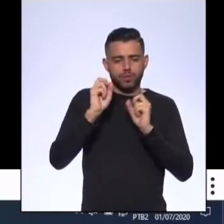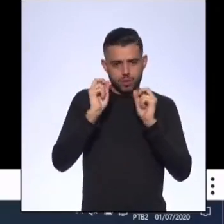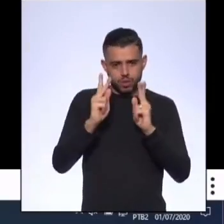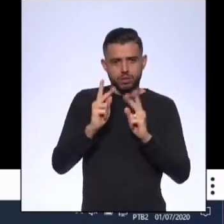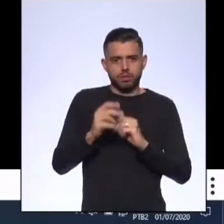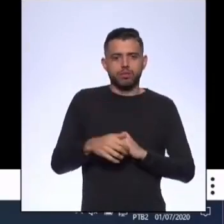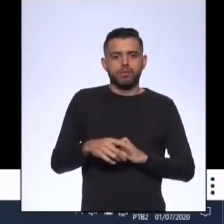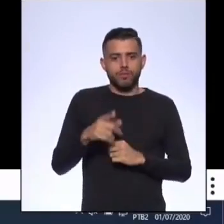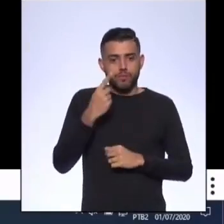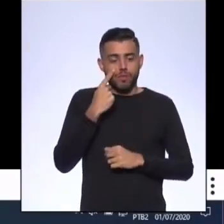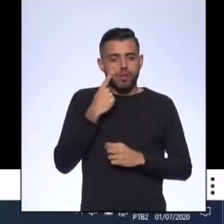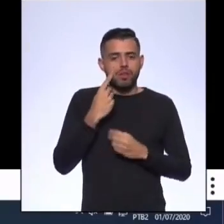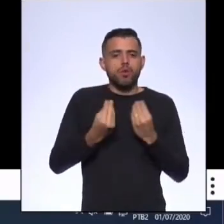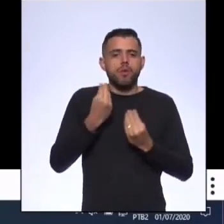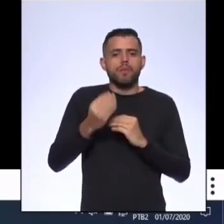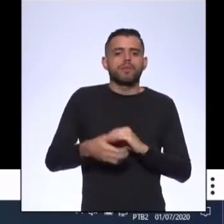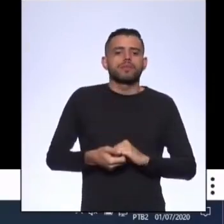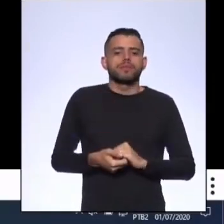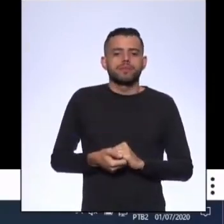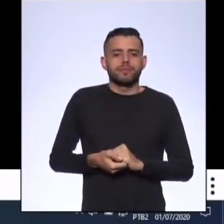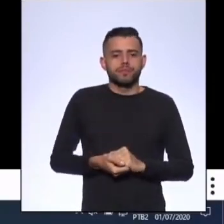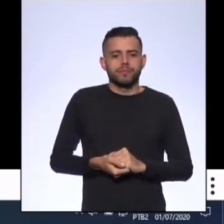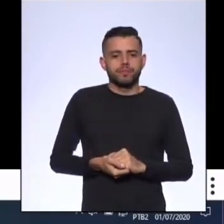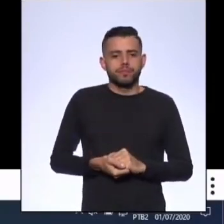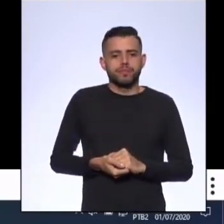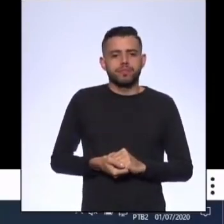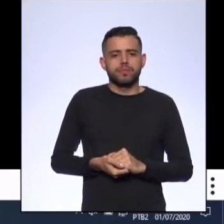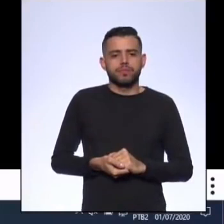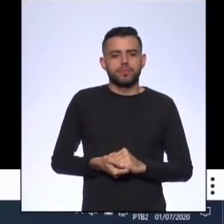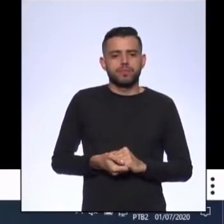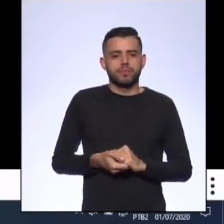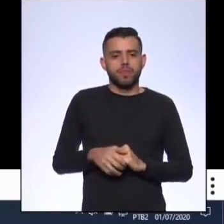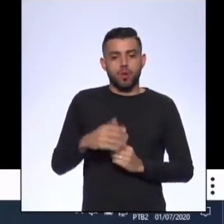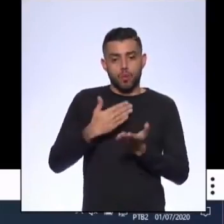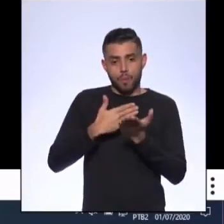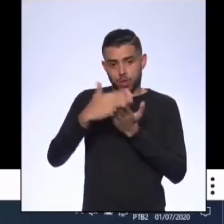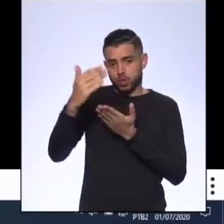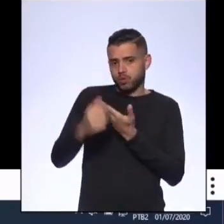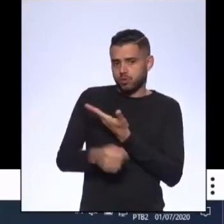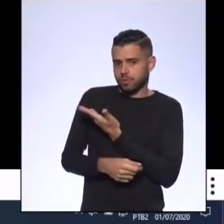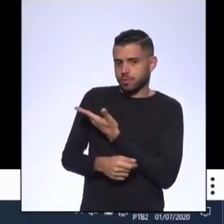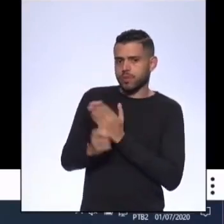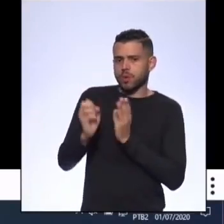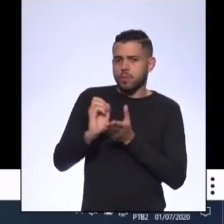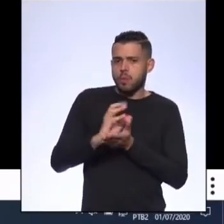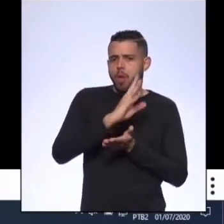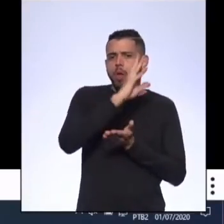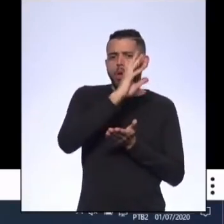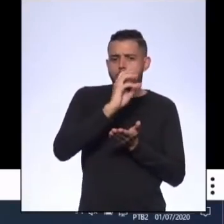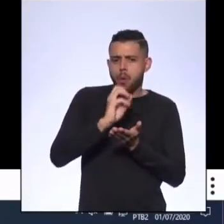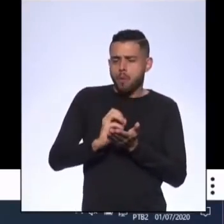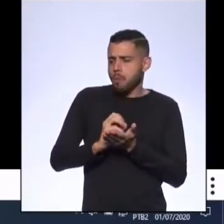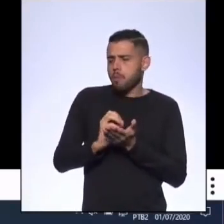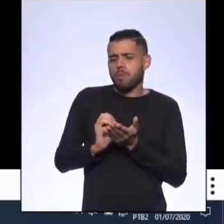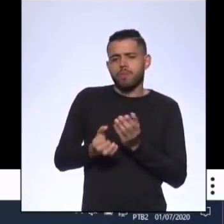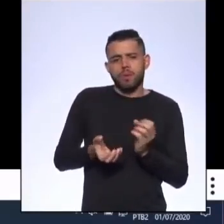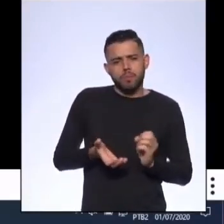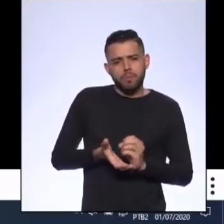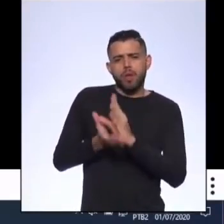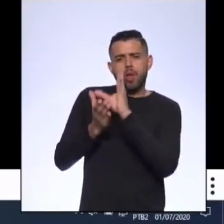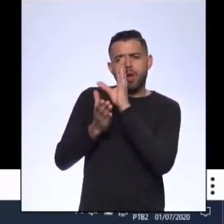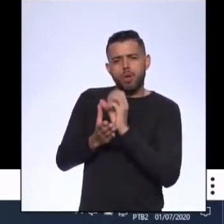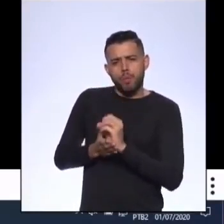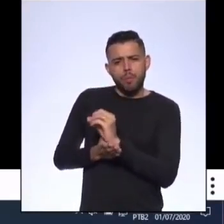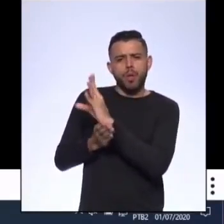começar a fazer isso. Vamos lá? Vamos começar a colocar partículas aqui, ó. Então, ó. Aí, ó. Tô começando a colocar aqui as partículas bonitinhas, né? Os gases